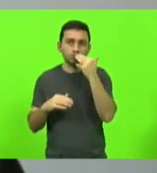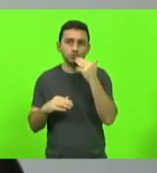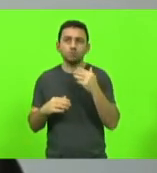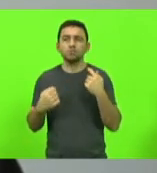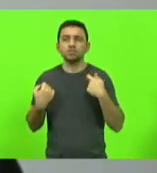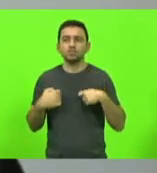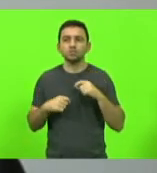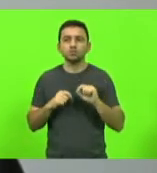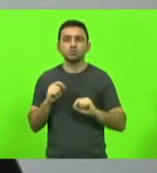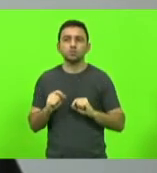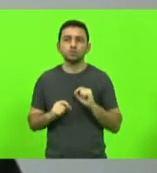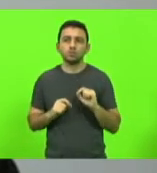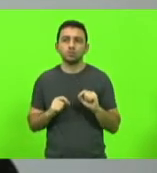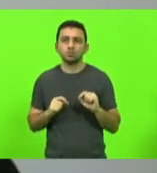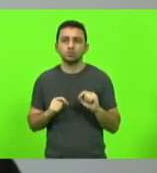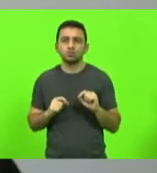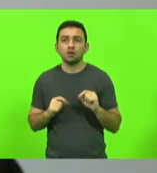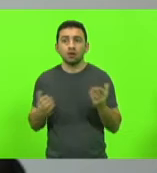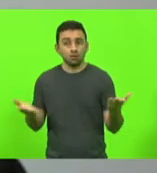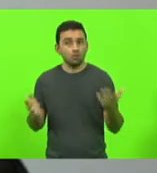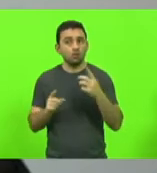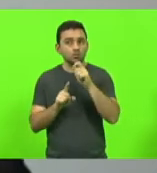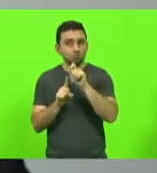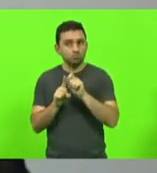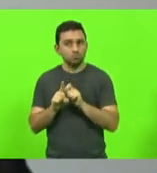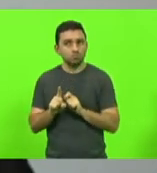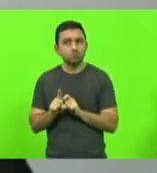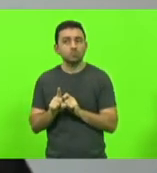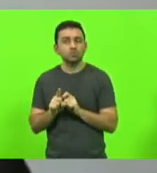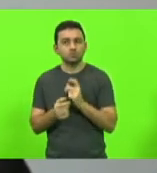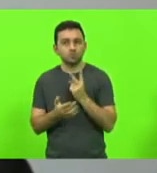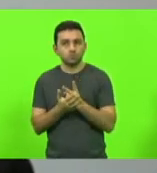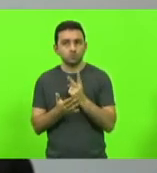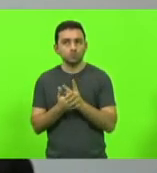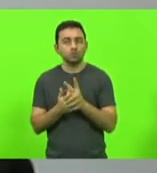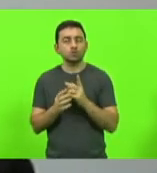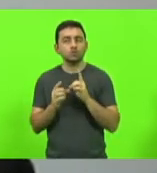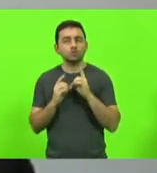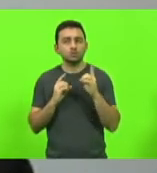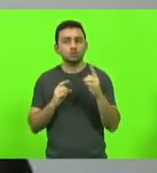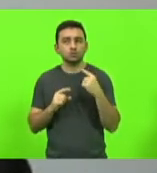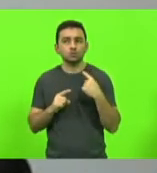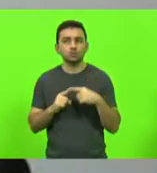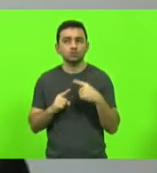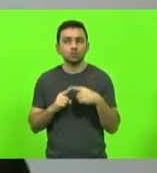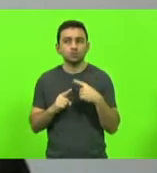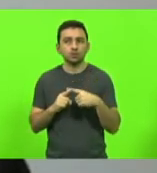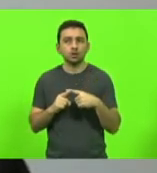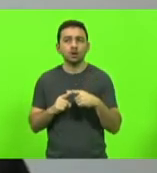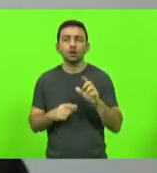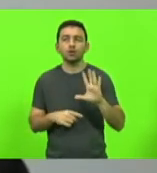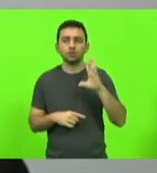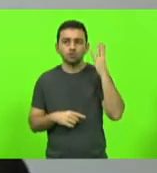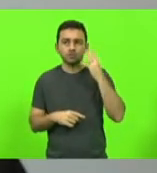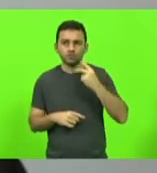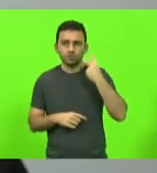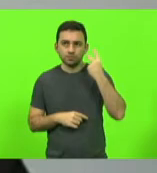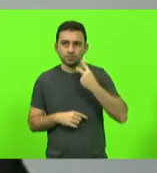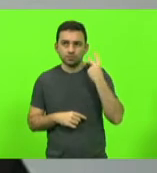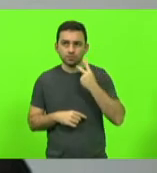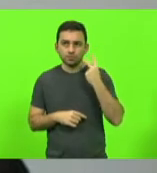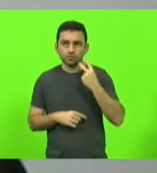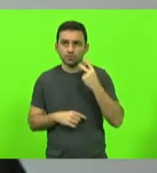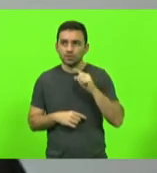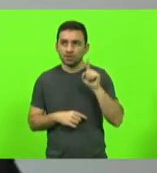deixar esse mês ainda híbrido. Porque o que acontece? Os vereadores, eles vêm